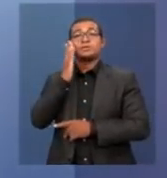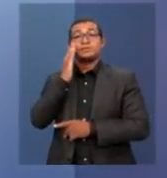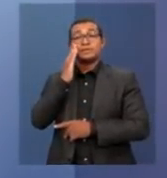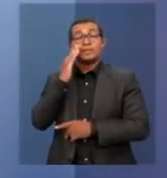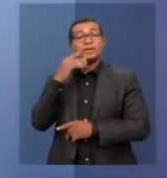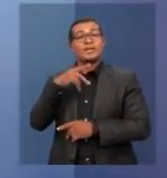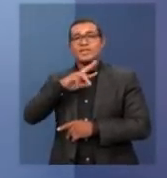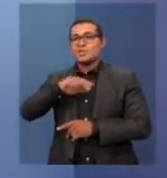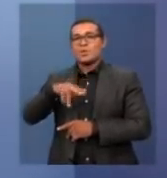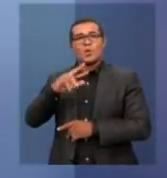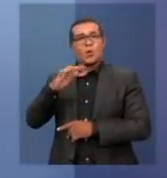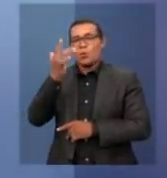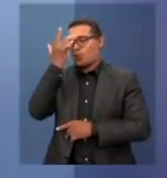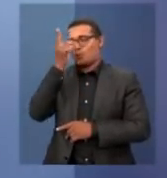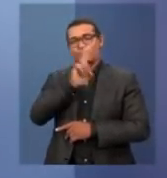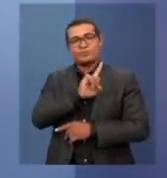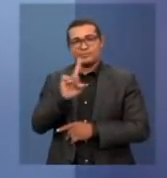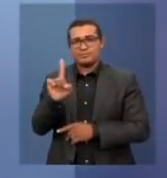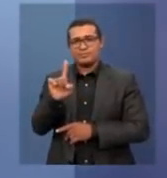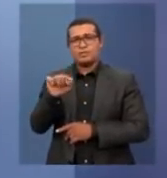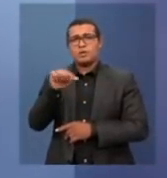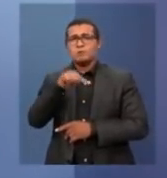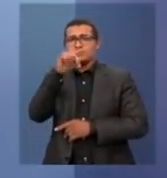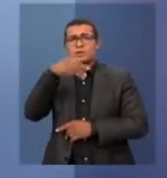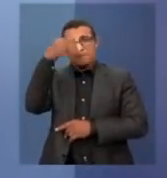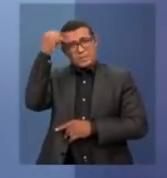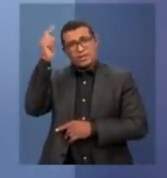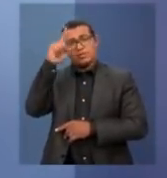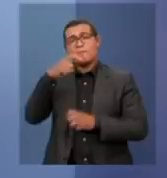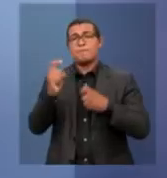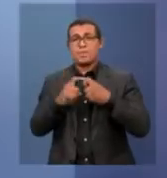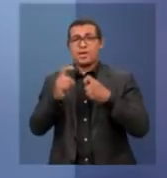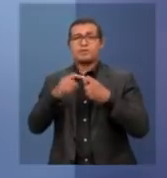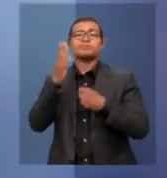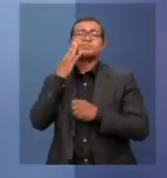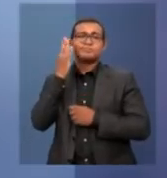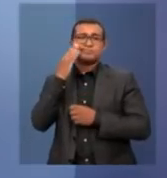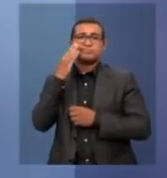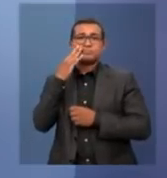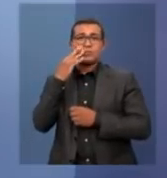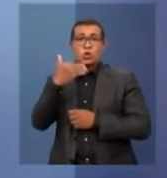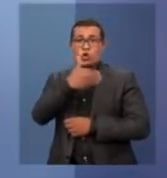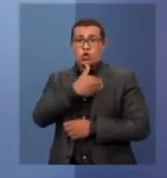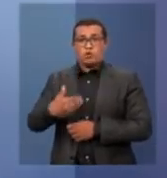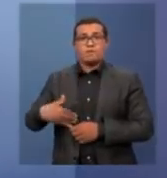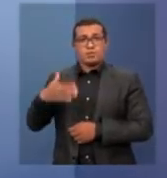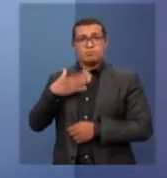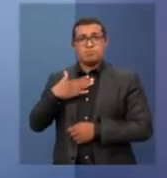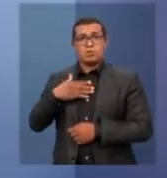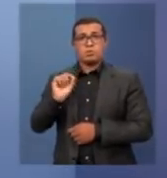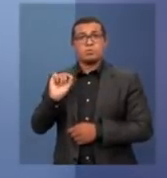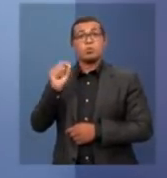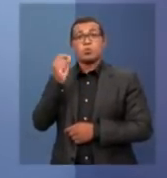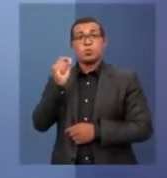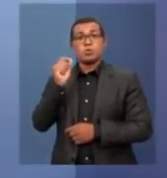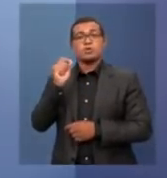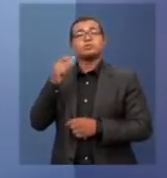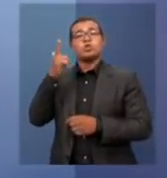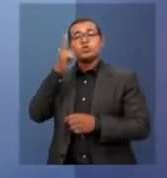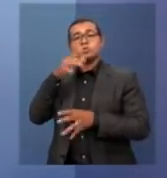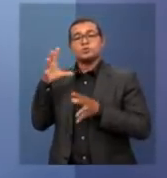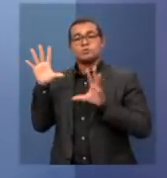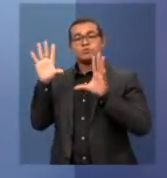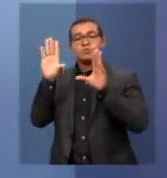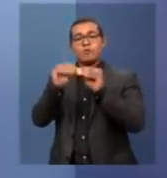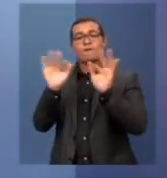desafiadora e o candidato é médico sabe disso meu governo ele foi nós concluímos o governo com